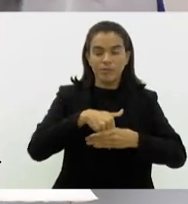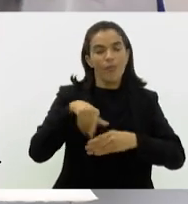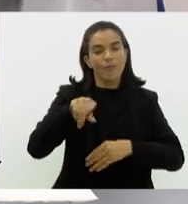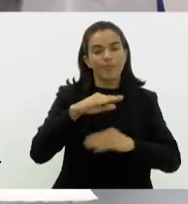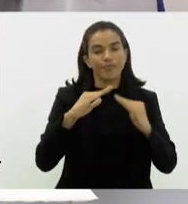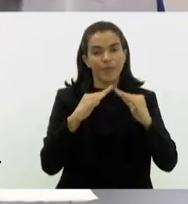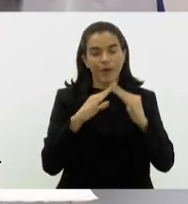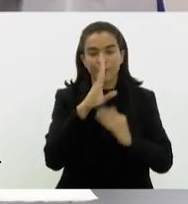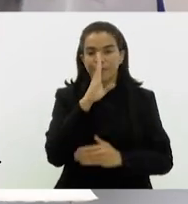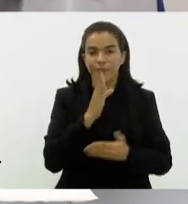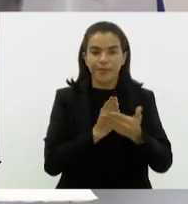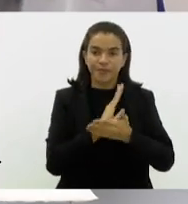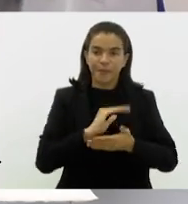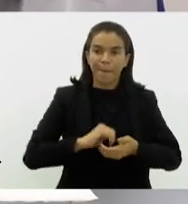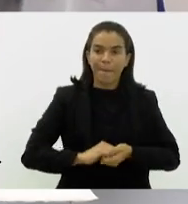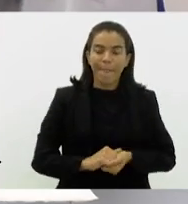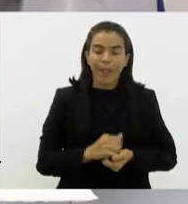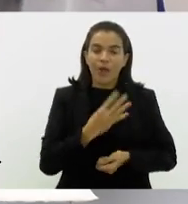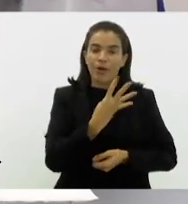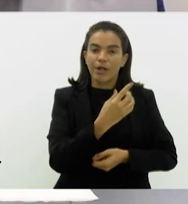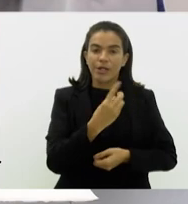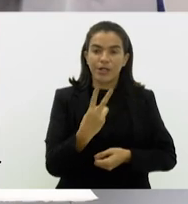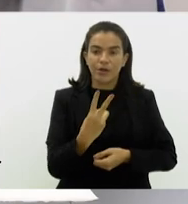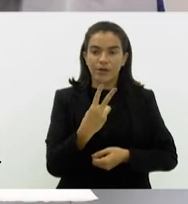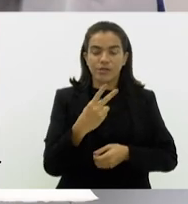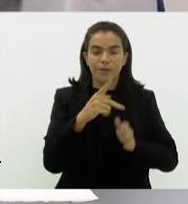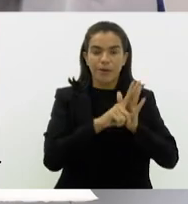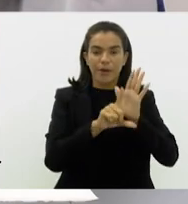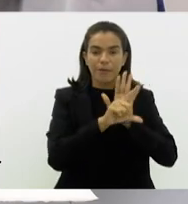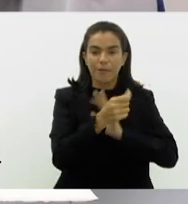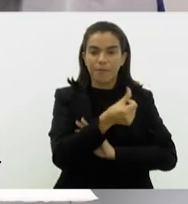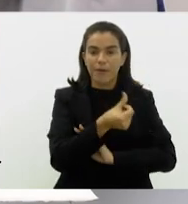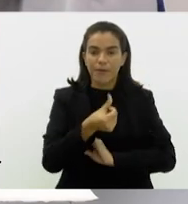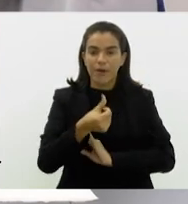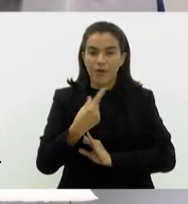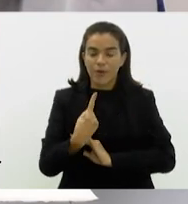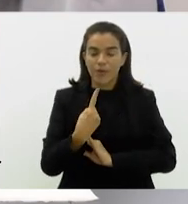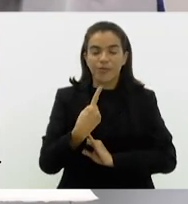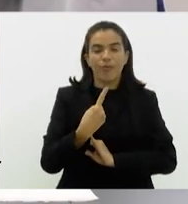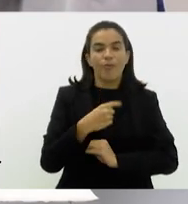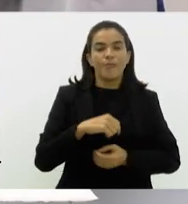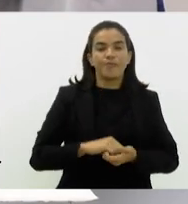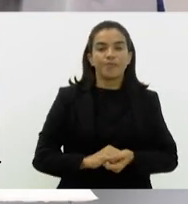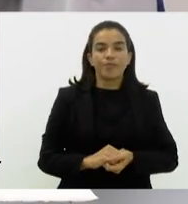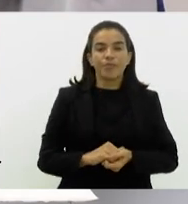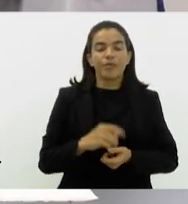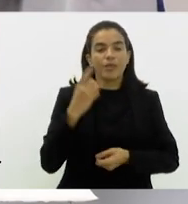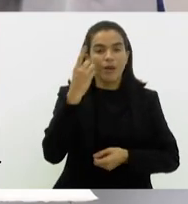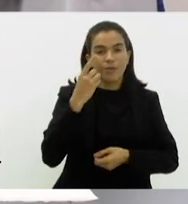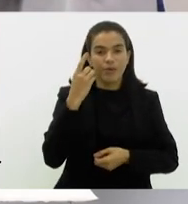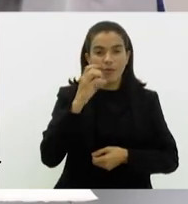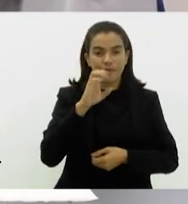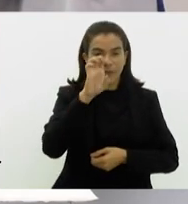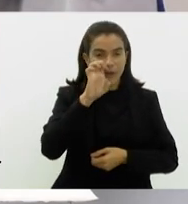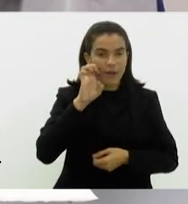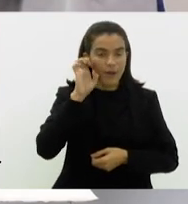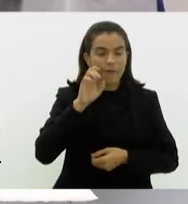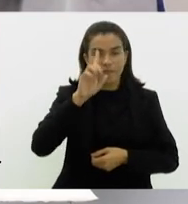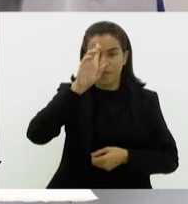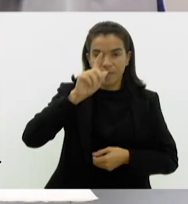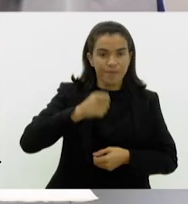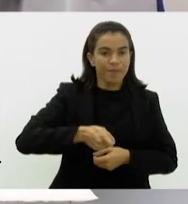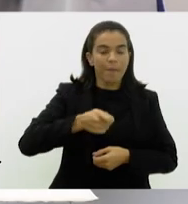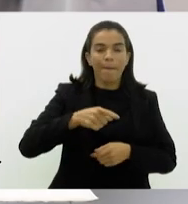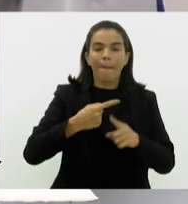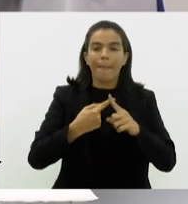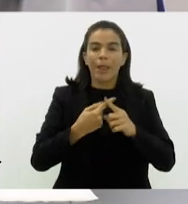que aprovam, permaneçam como estão. Aprovado 42 da pauta, o PL 661 de 23, de autoria da deputada Élica Takimoto, que determina a